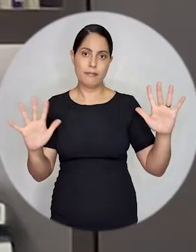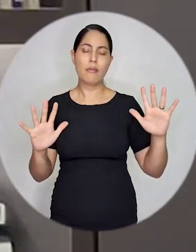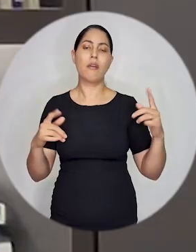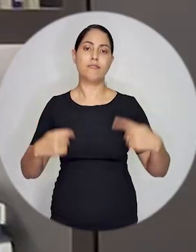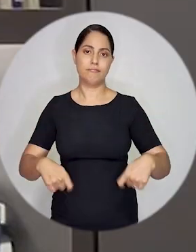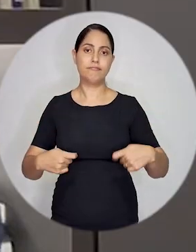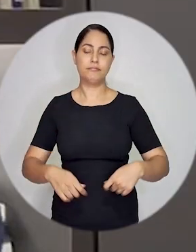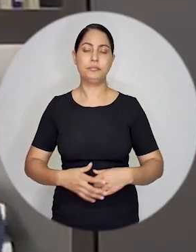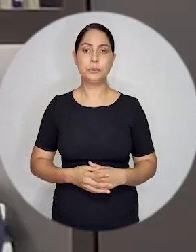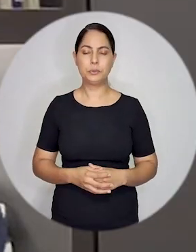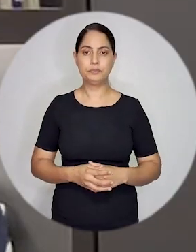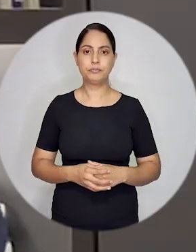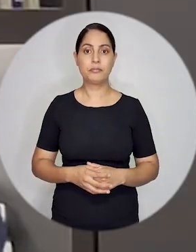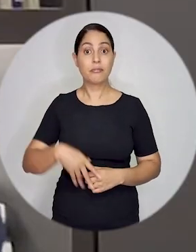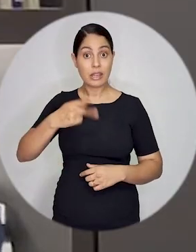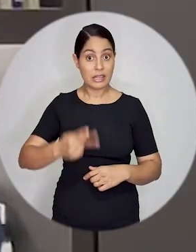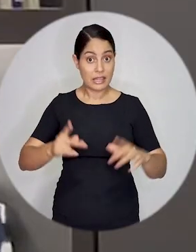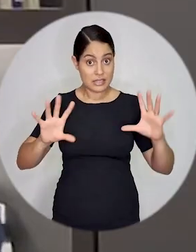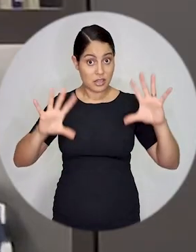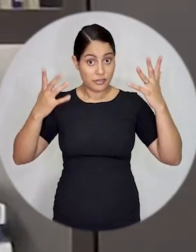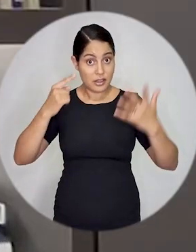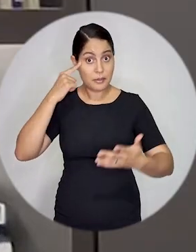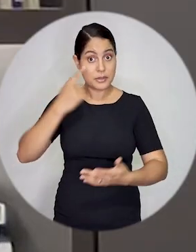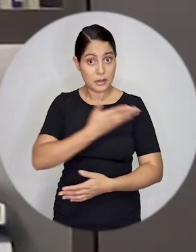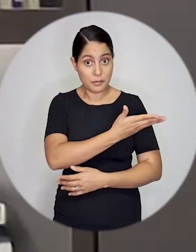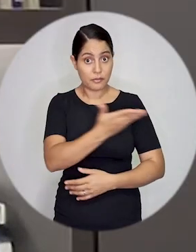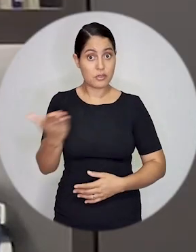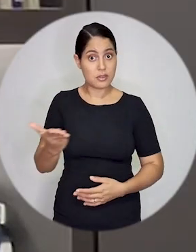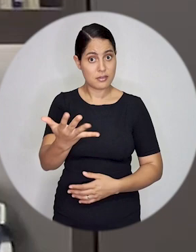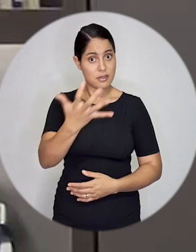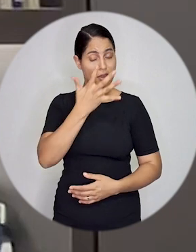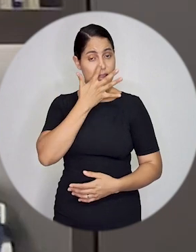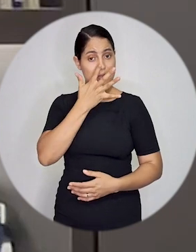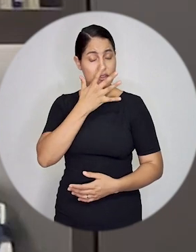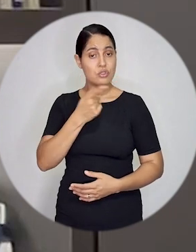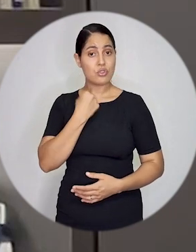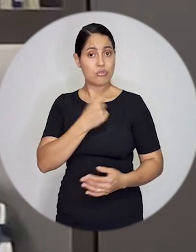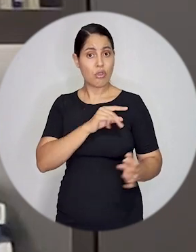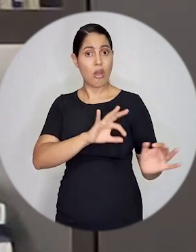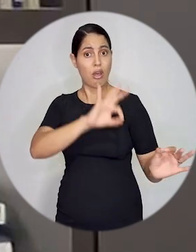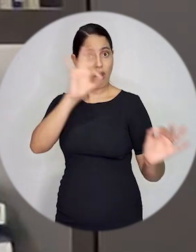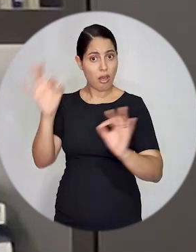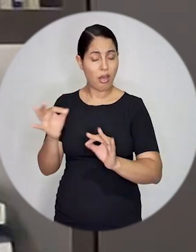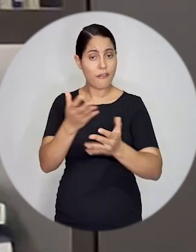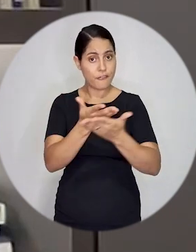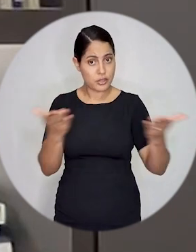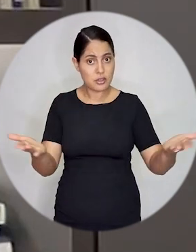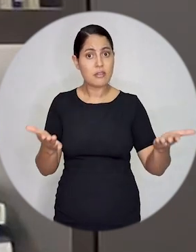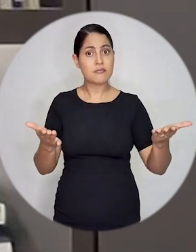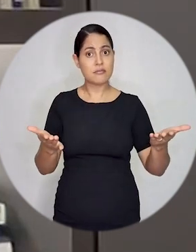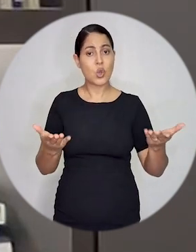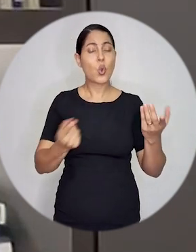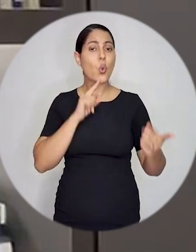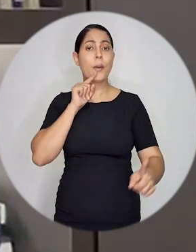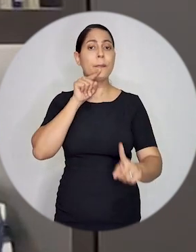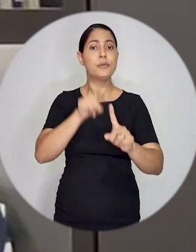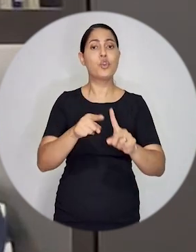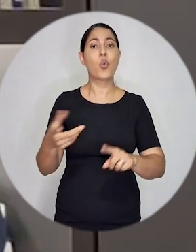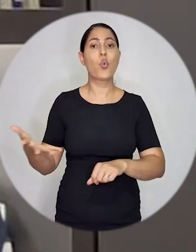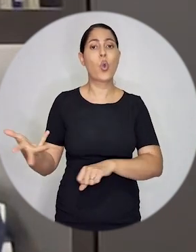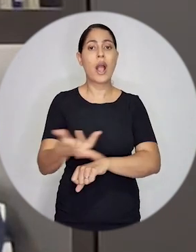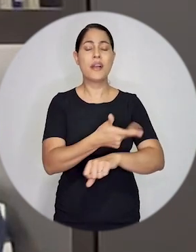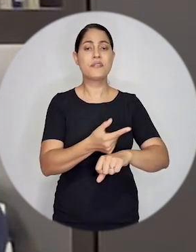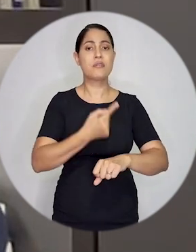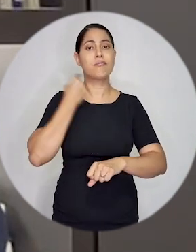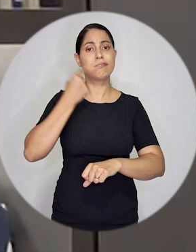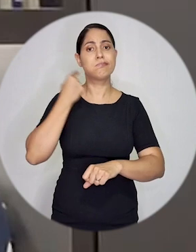socioambiental. E esses eventos são pensados para vocês, que nos assistem, que nos acompanham, pensado na